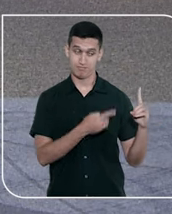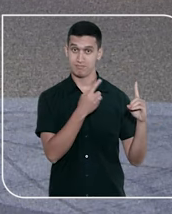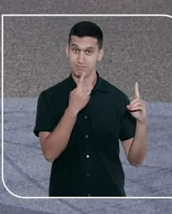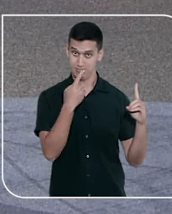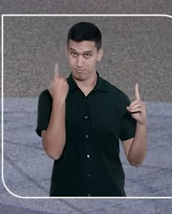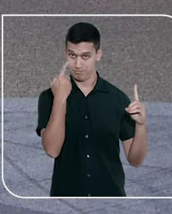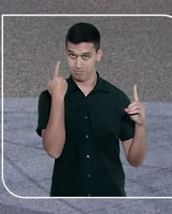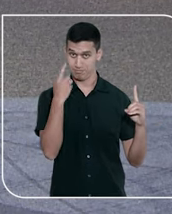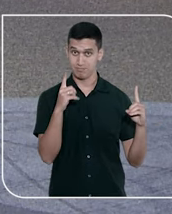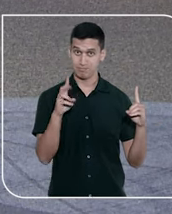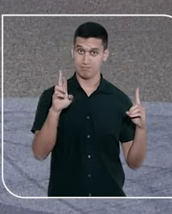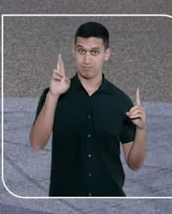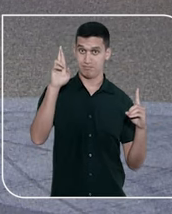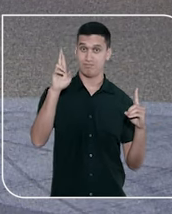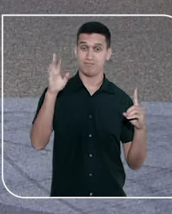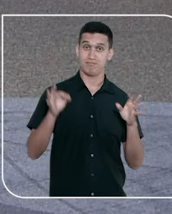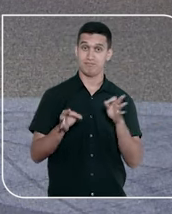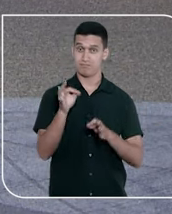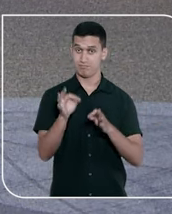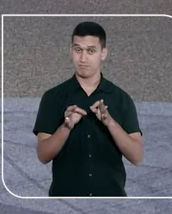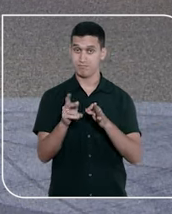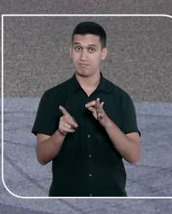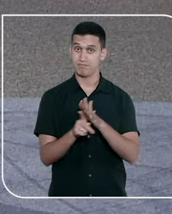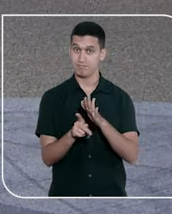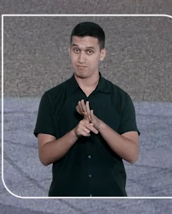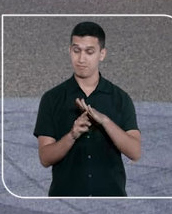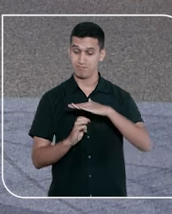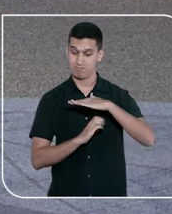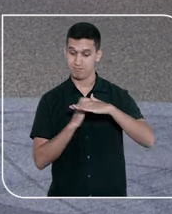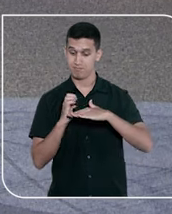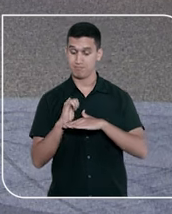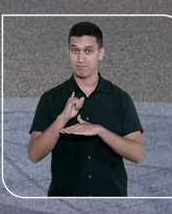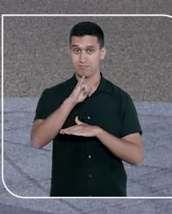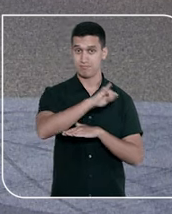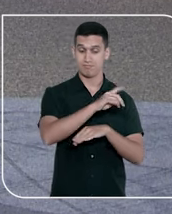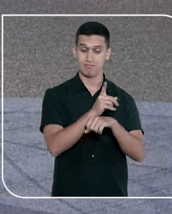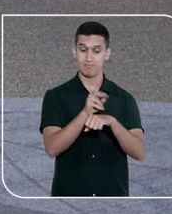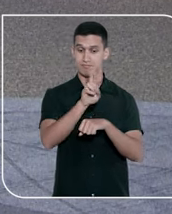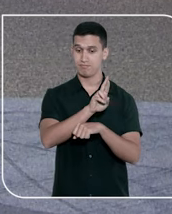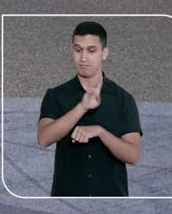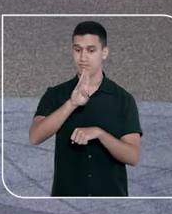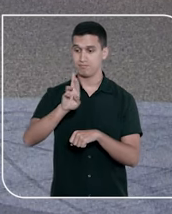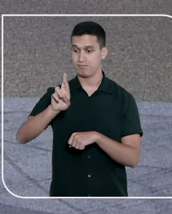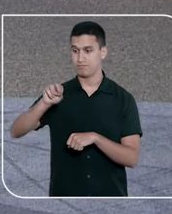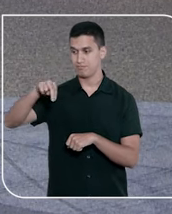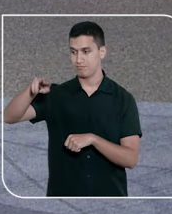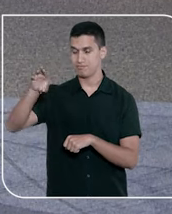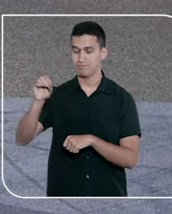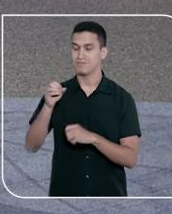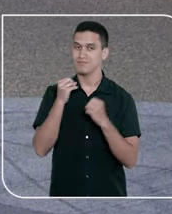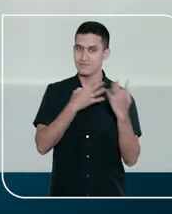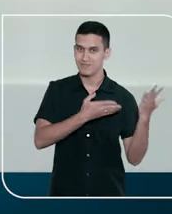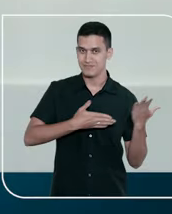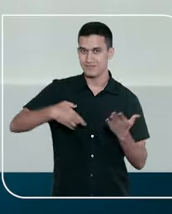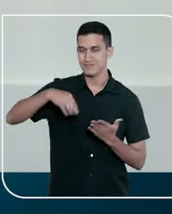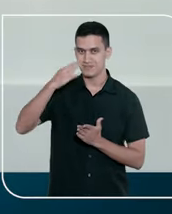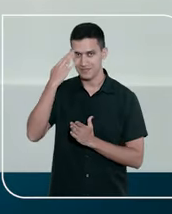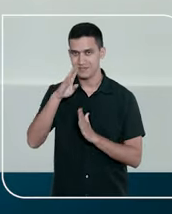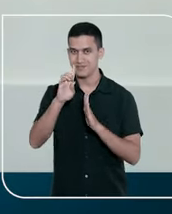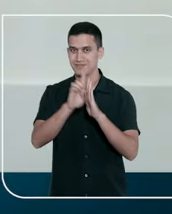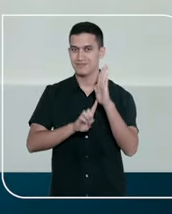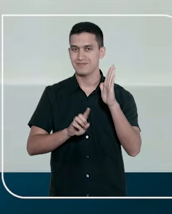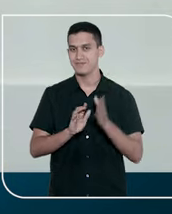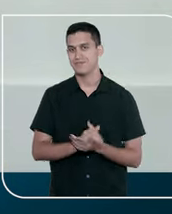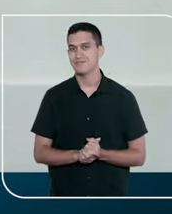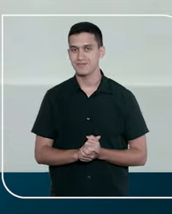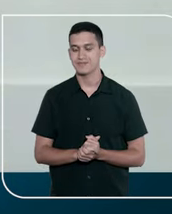diretor jurídico de uma empresa aérea, doutor Bruno Bartijotto. Doutor Bruno, muito bem-vindo aqui ao Entender Direito. Muito obrigado,